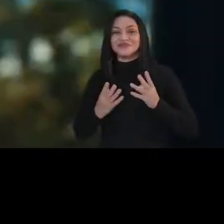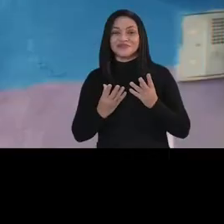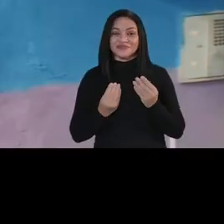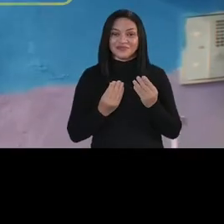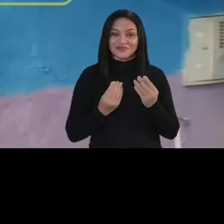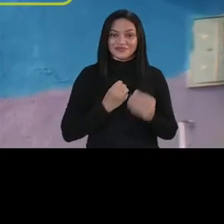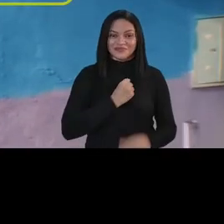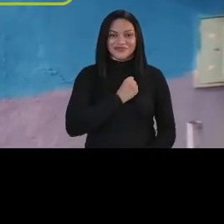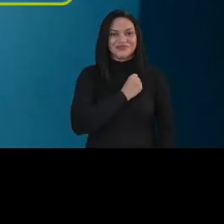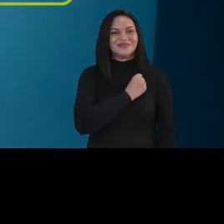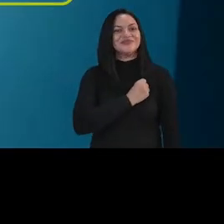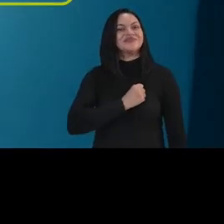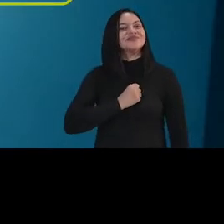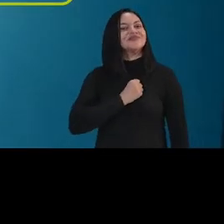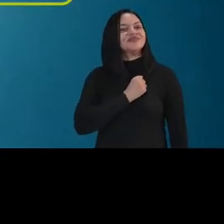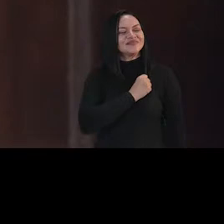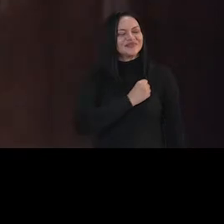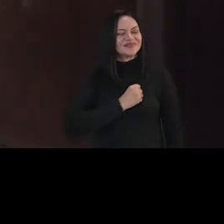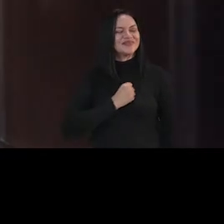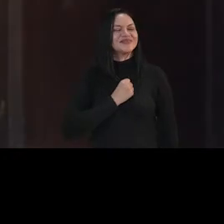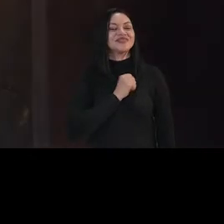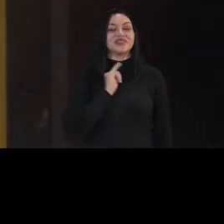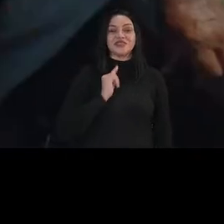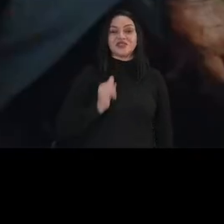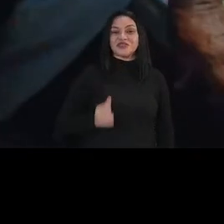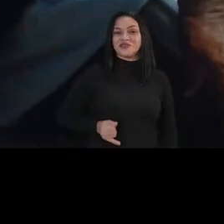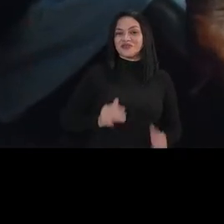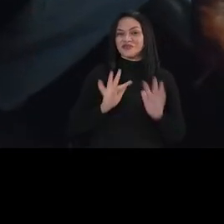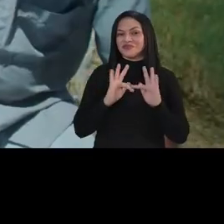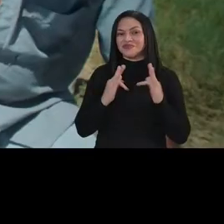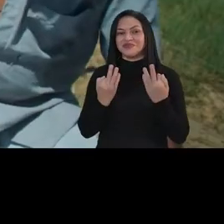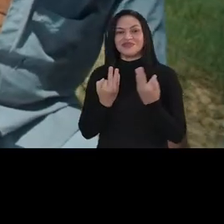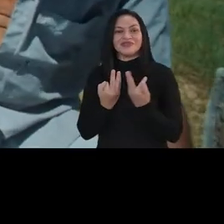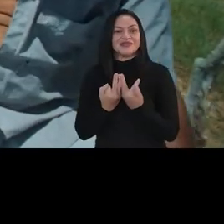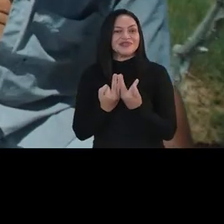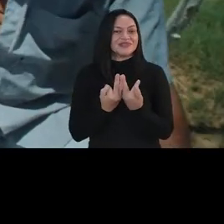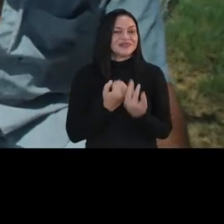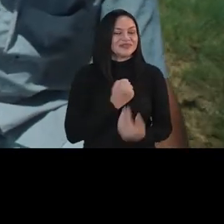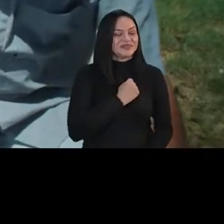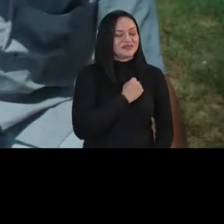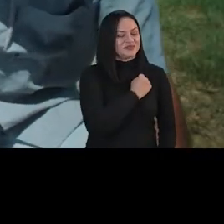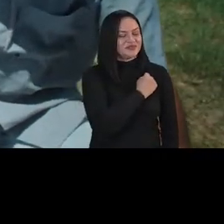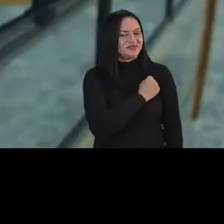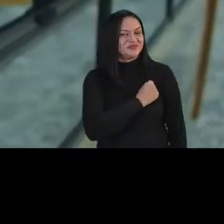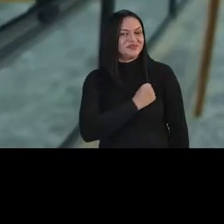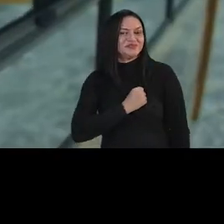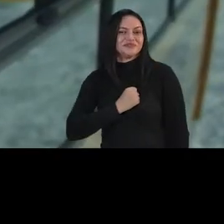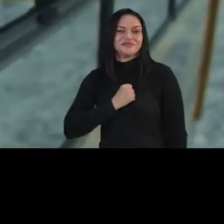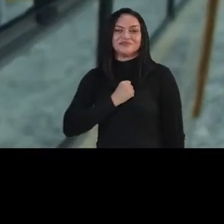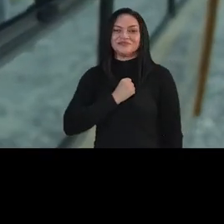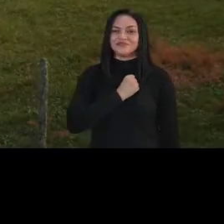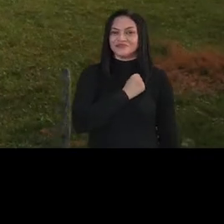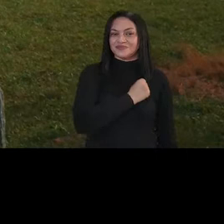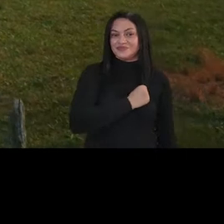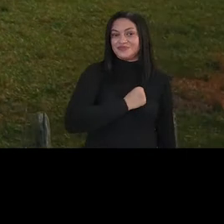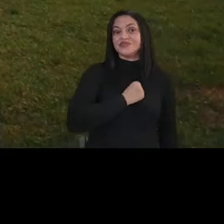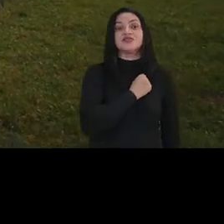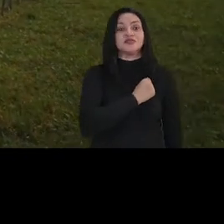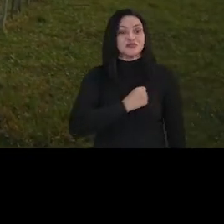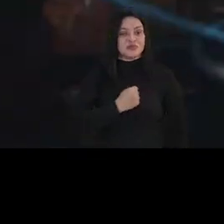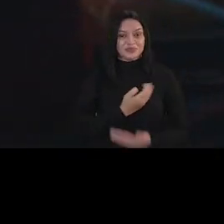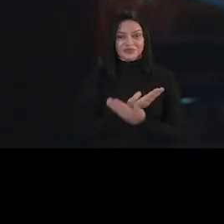aconchego. O Bolsa Família voltou, trazendo na mala bastante saudade.